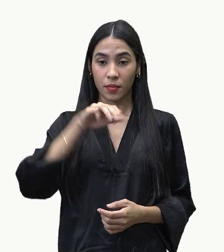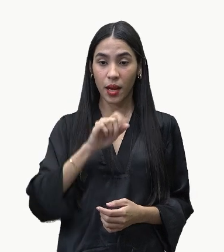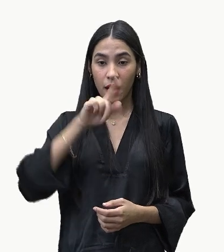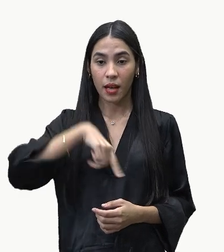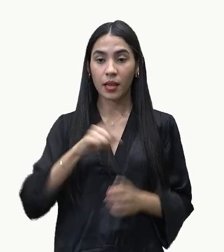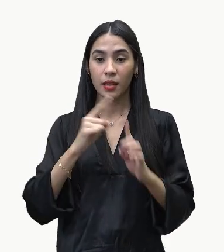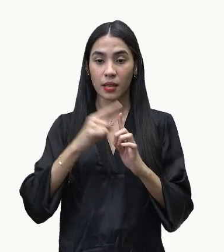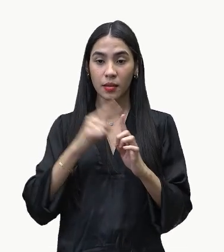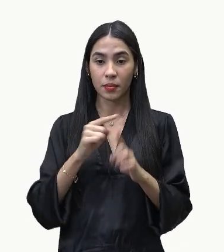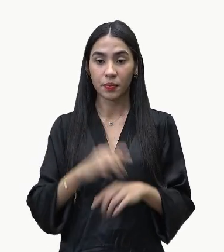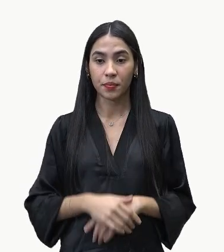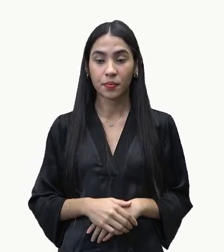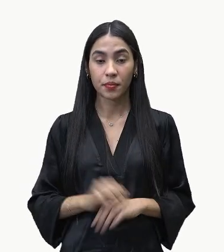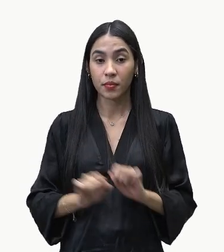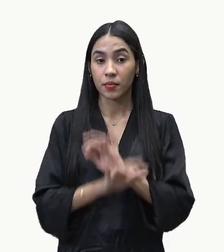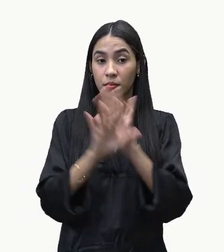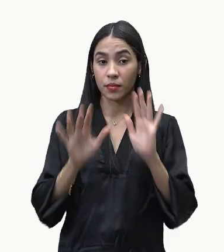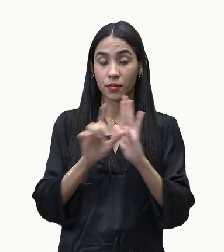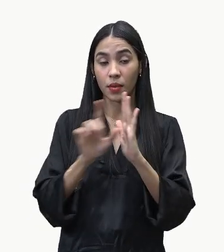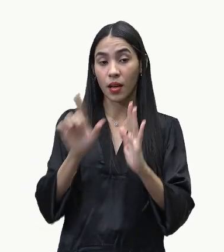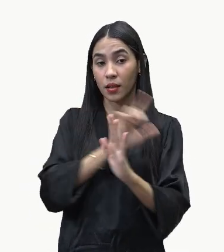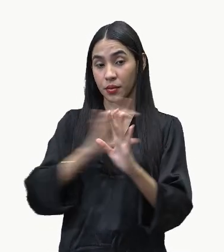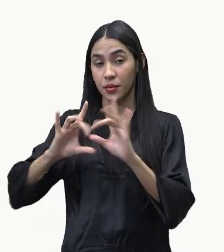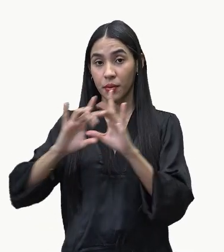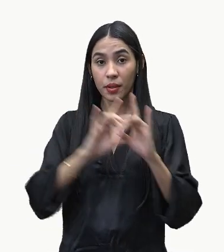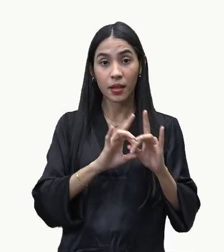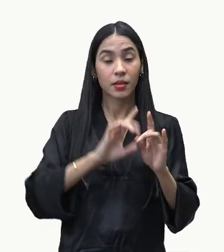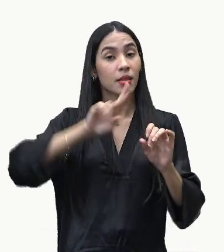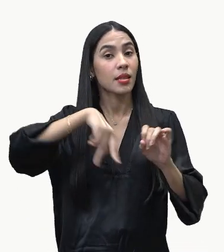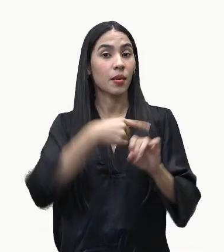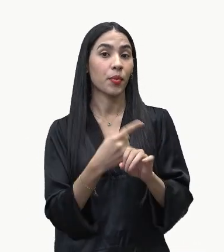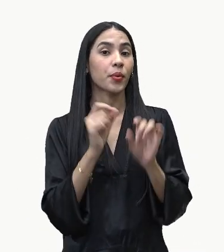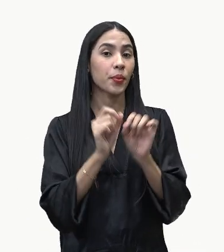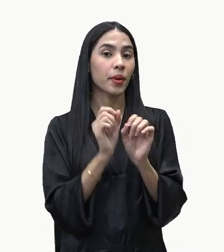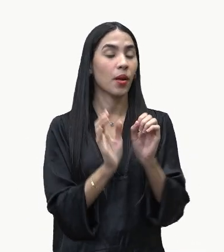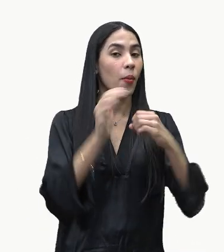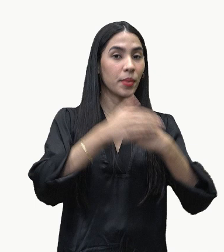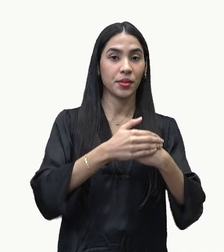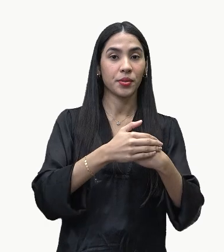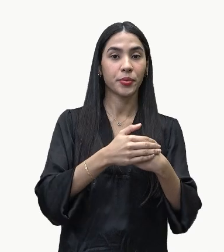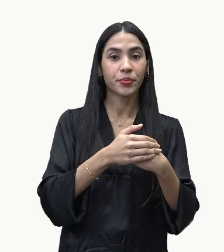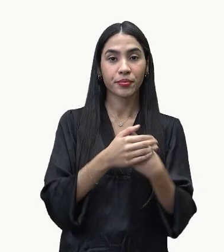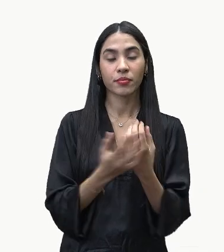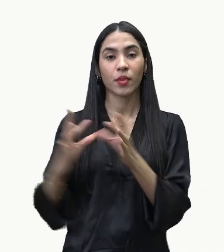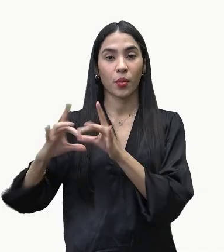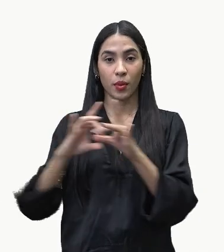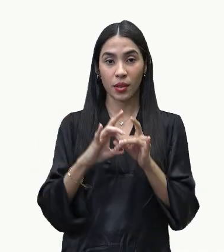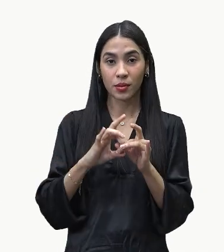que foi expresso no contexto e depois foi omitido desse mesmo